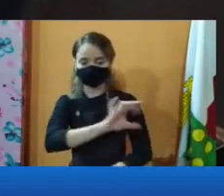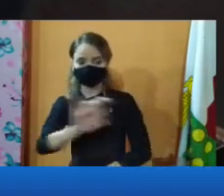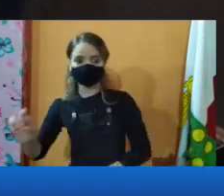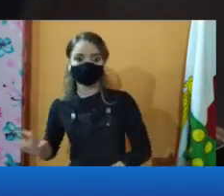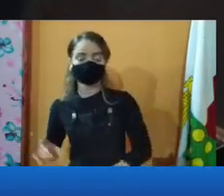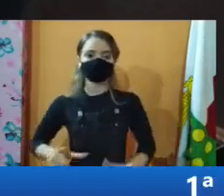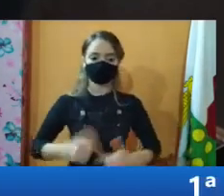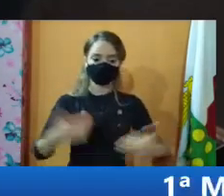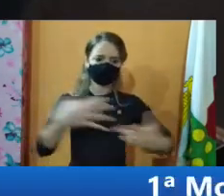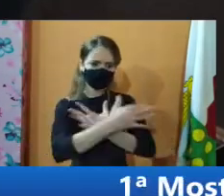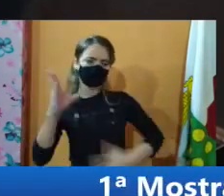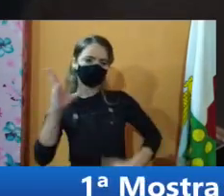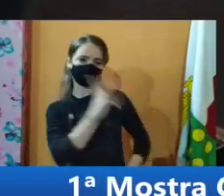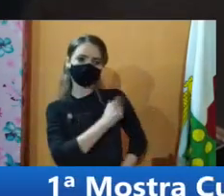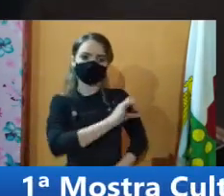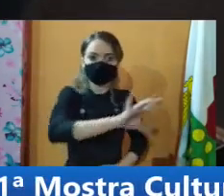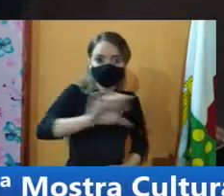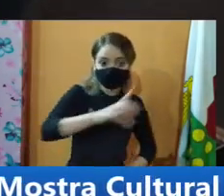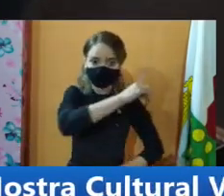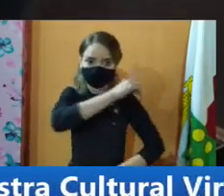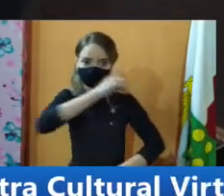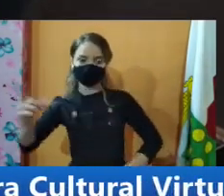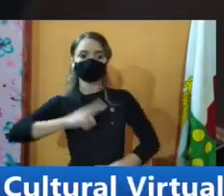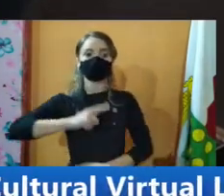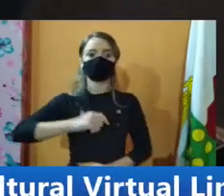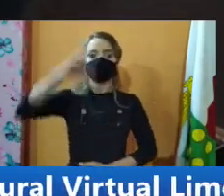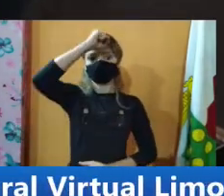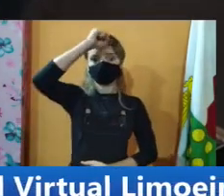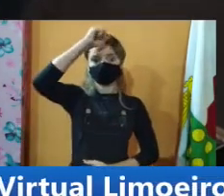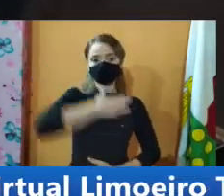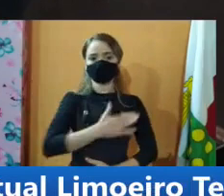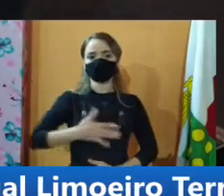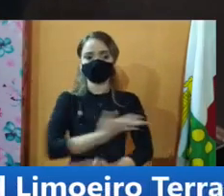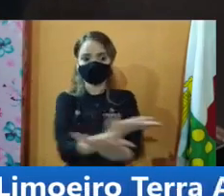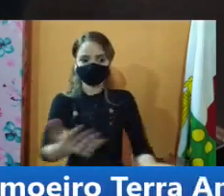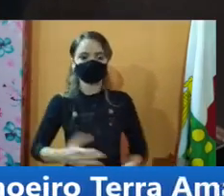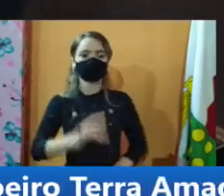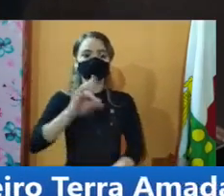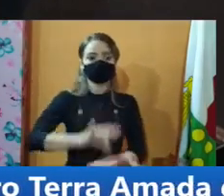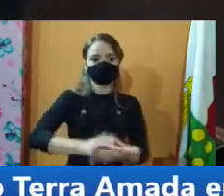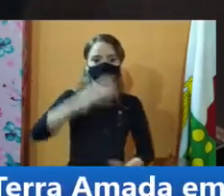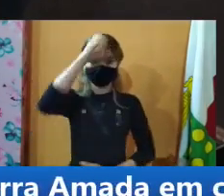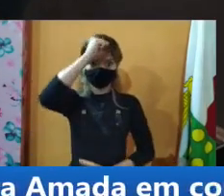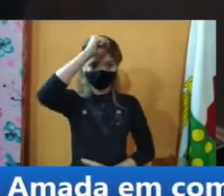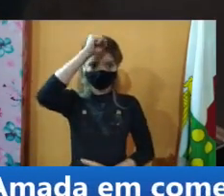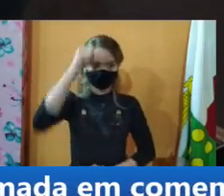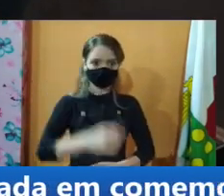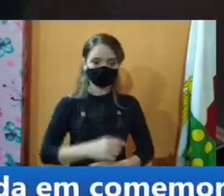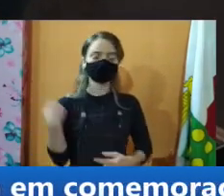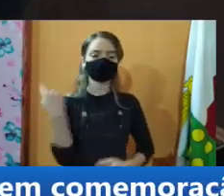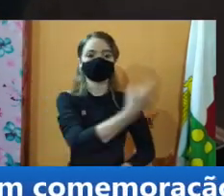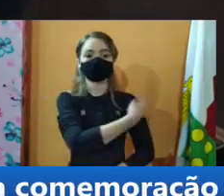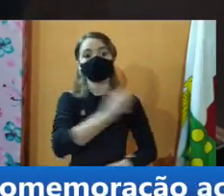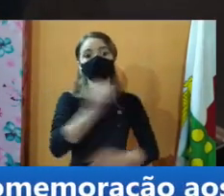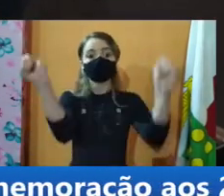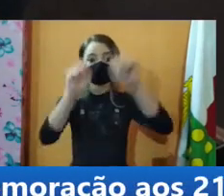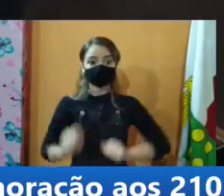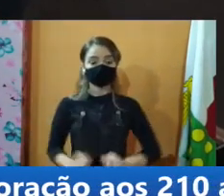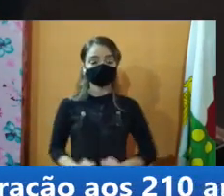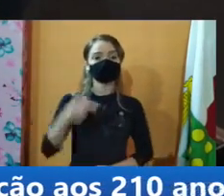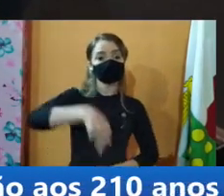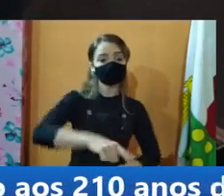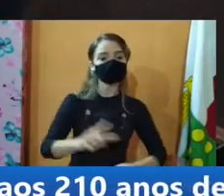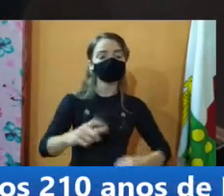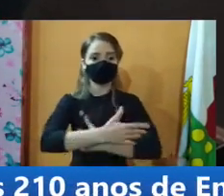Essa terra que a gente ama, e cada dia que passa a gente tem que aprender a gostar do que é nosso, aprender desses nossos artistas. São eles os